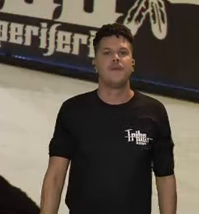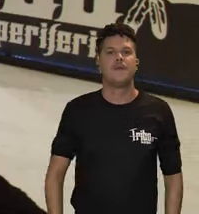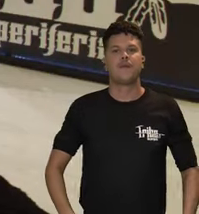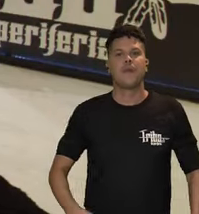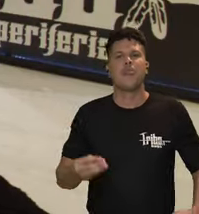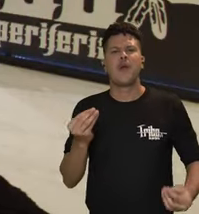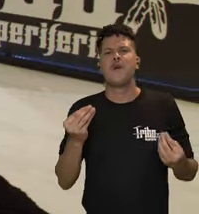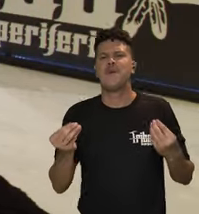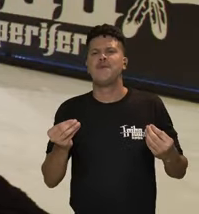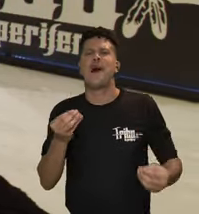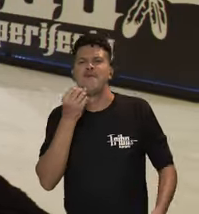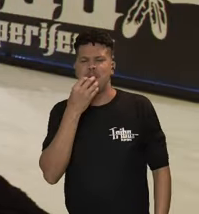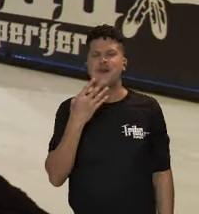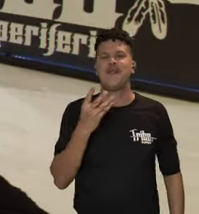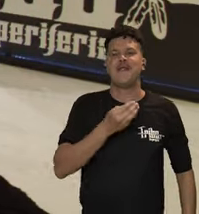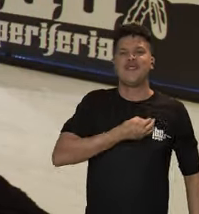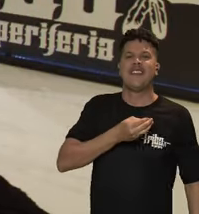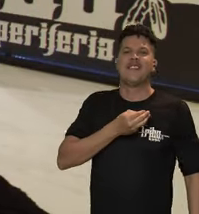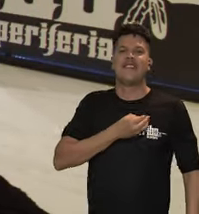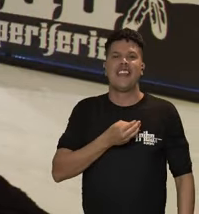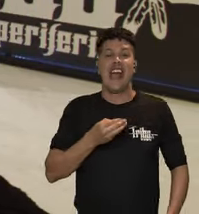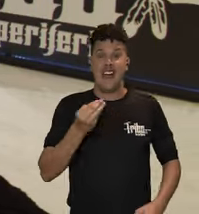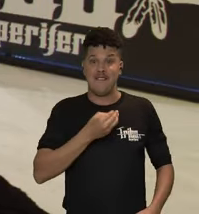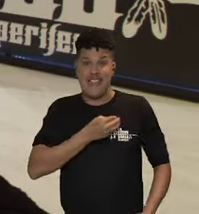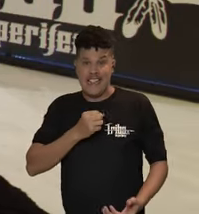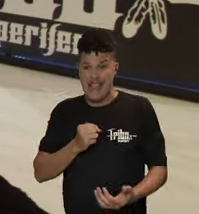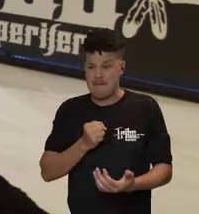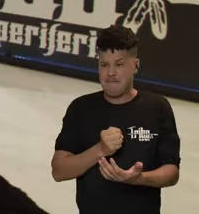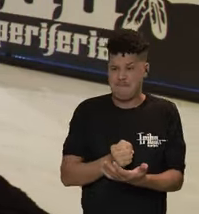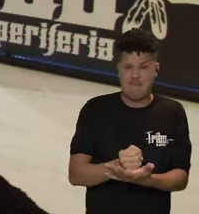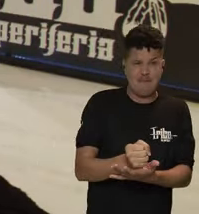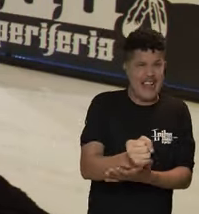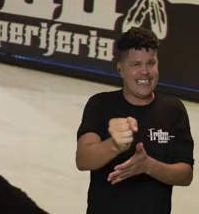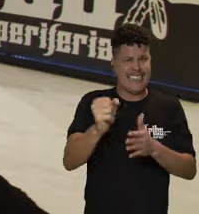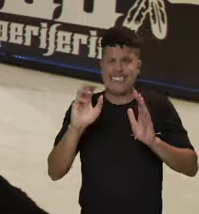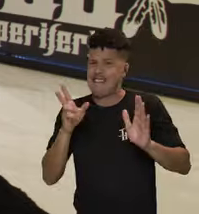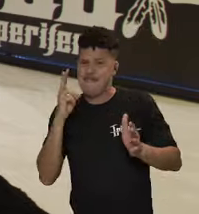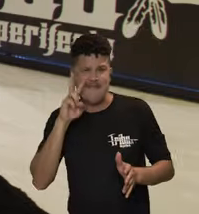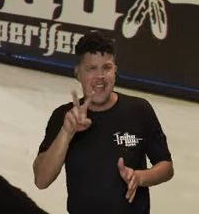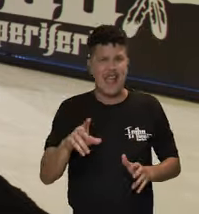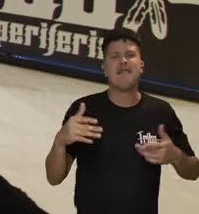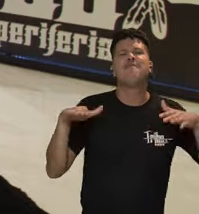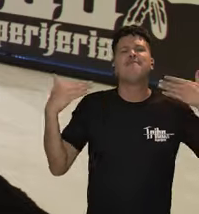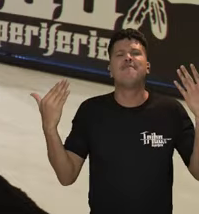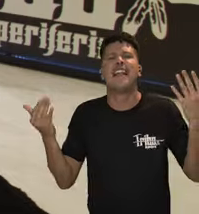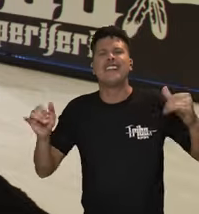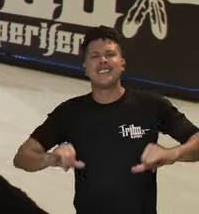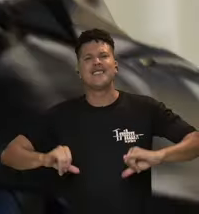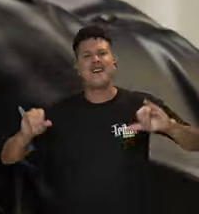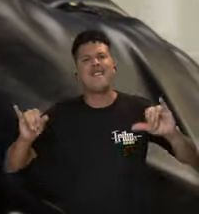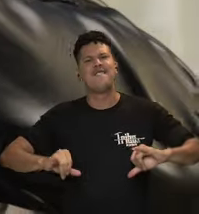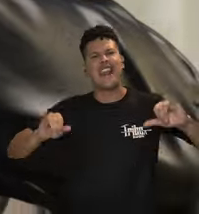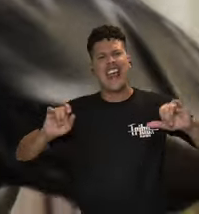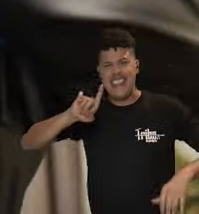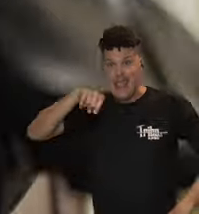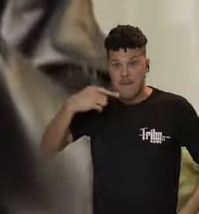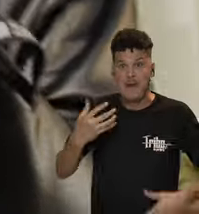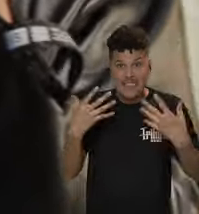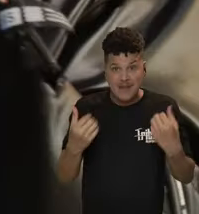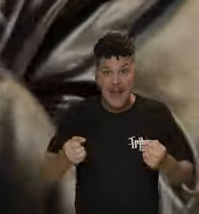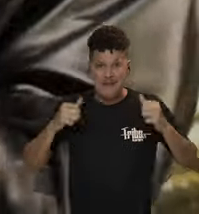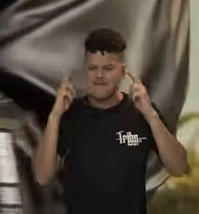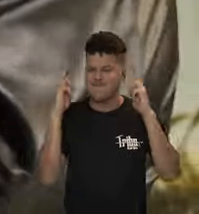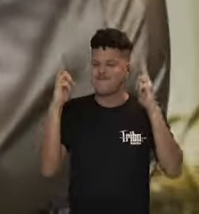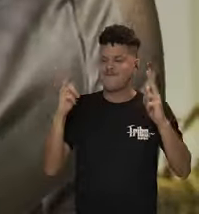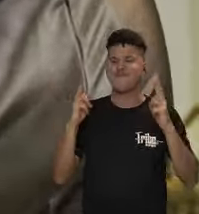queimar. E como é bom viver, a vida passa e cê nem vê. E pra que sofrer, mais tarde vamos ali no rolê.